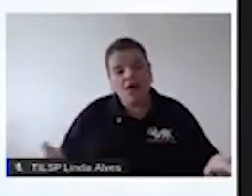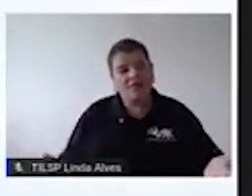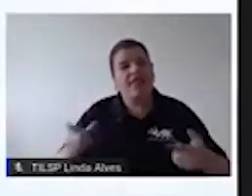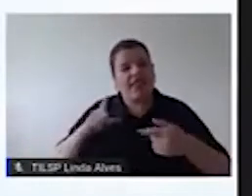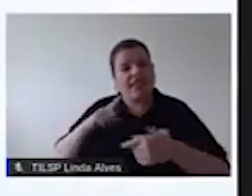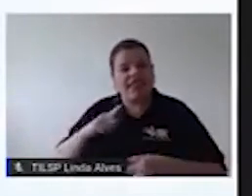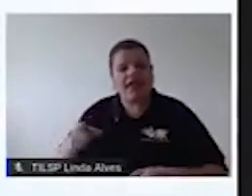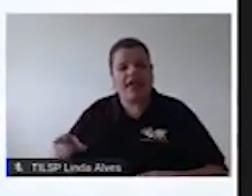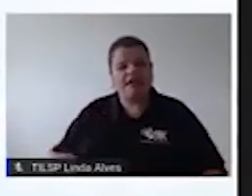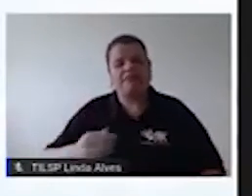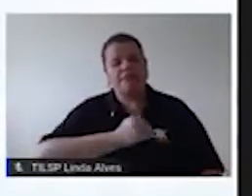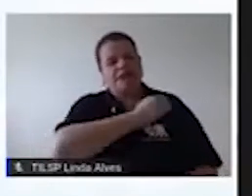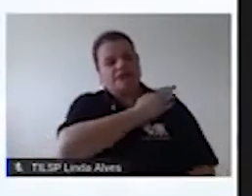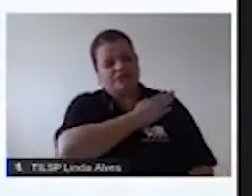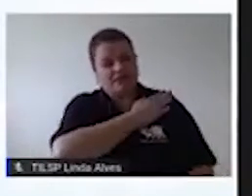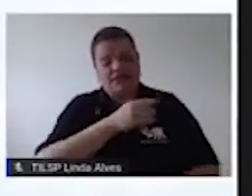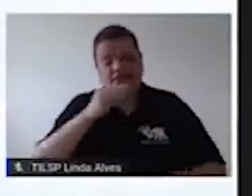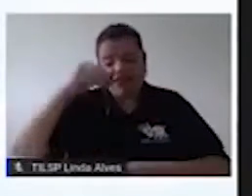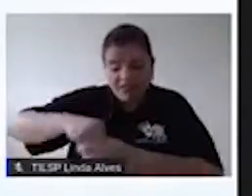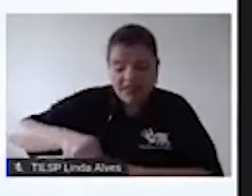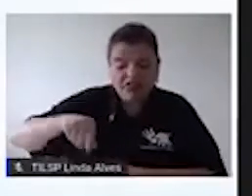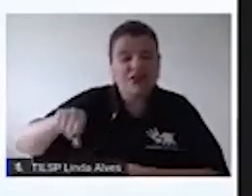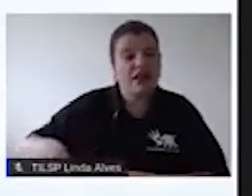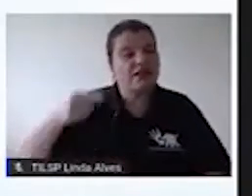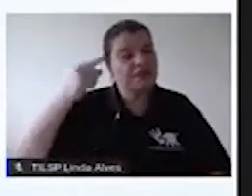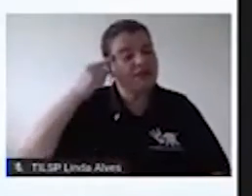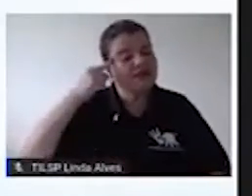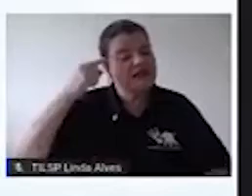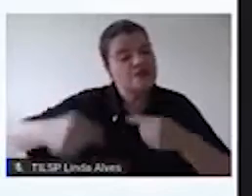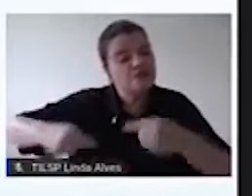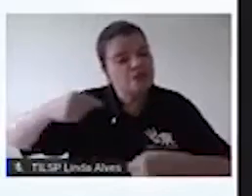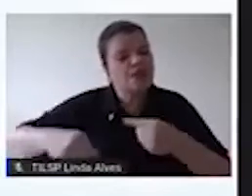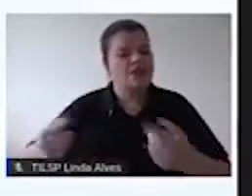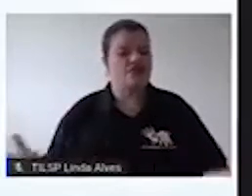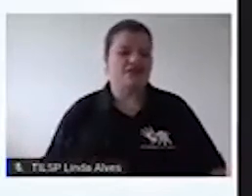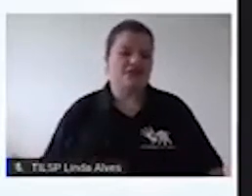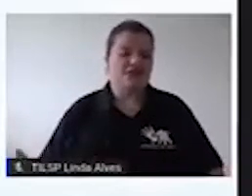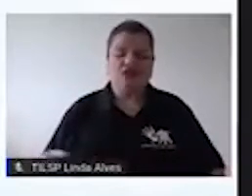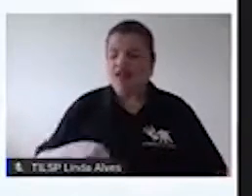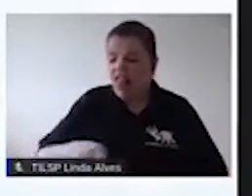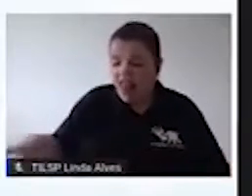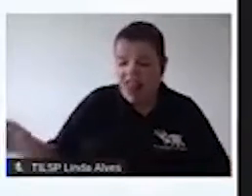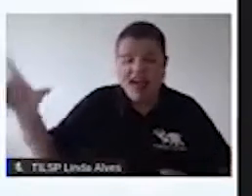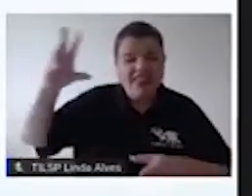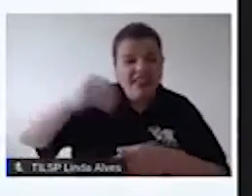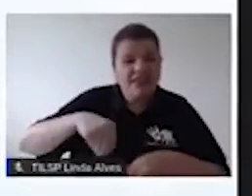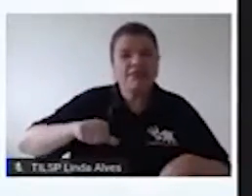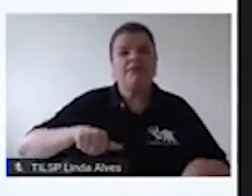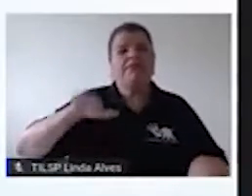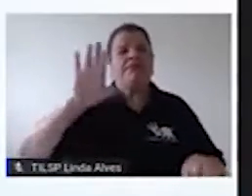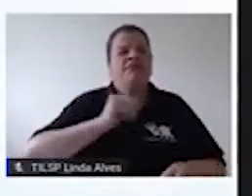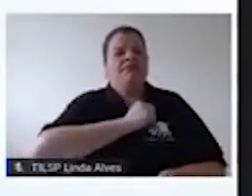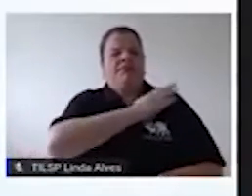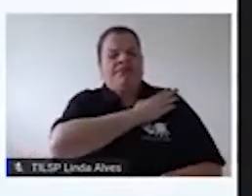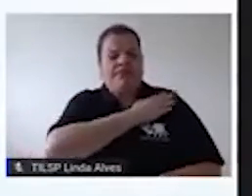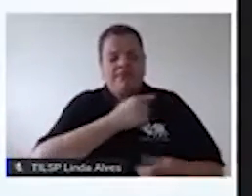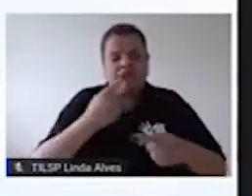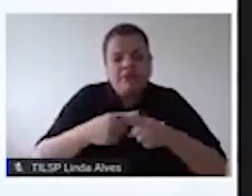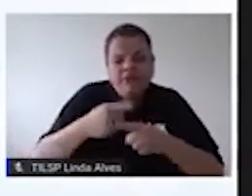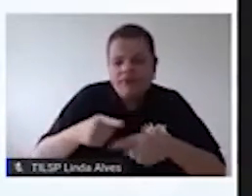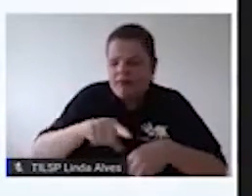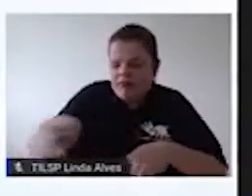onde pensam-se as políticas que equiparam uma sociedade civilizada,